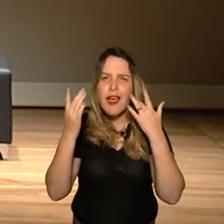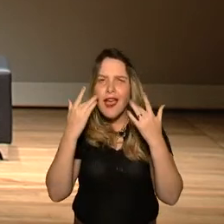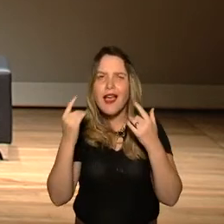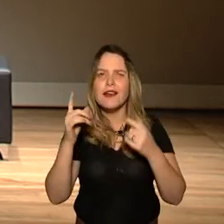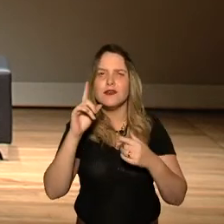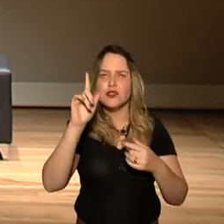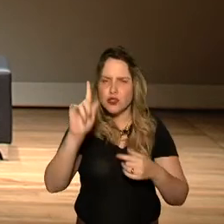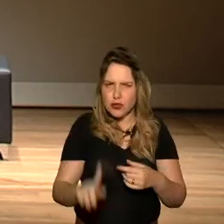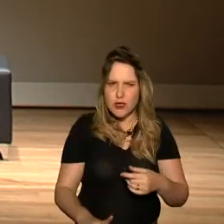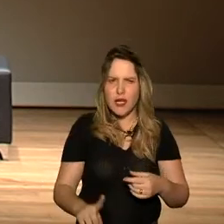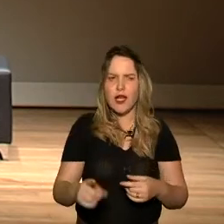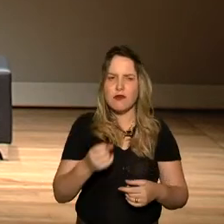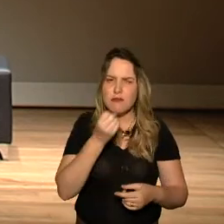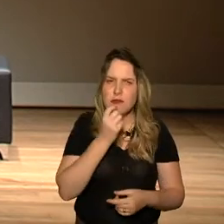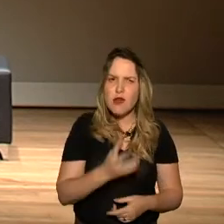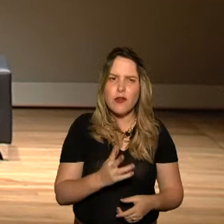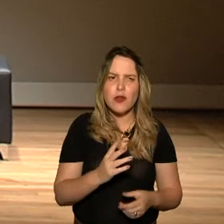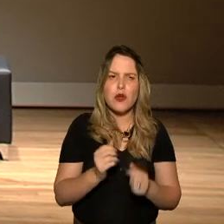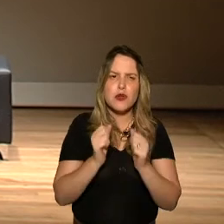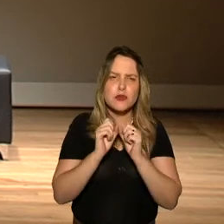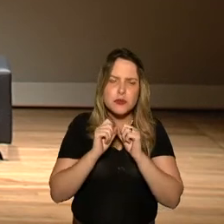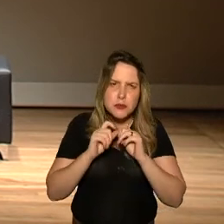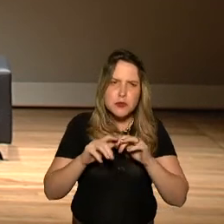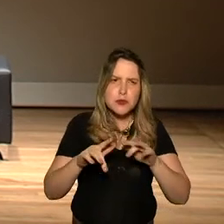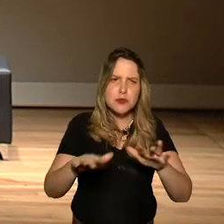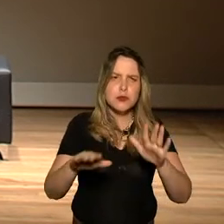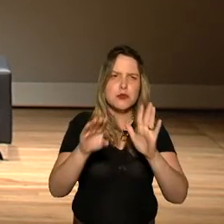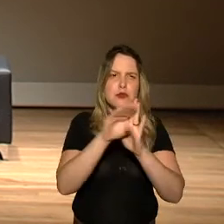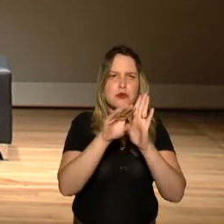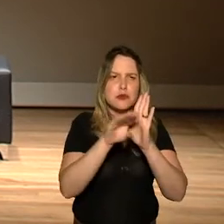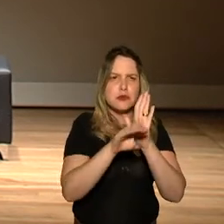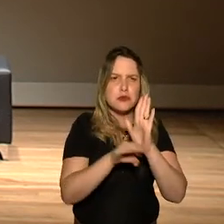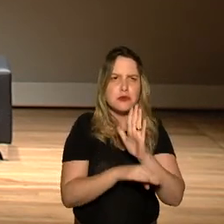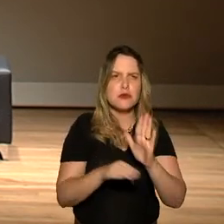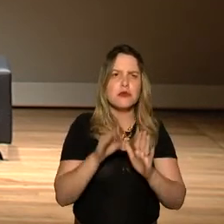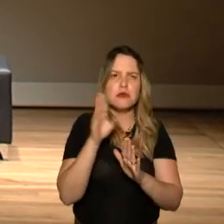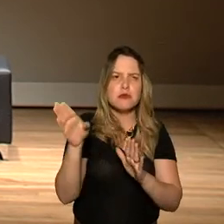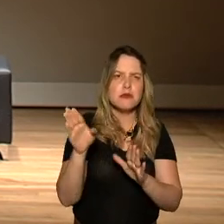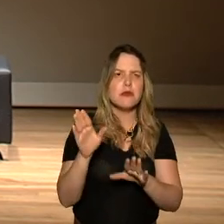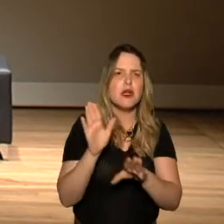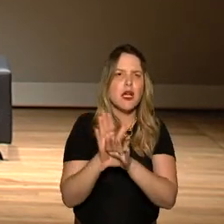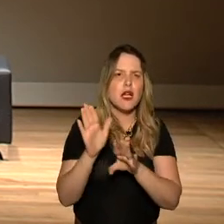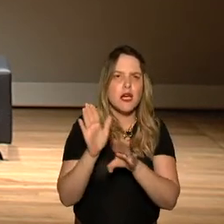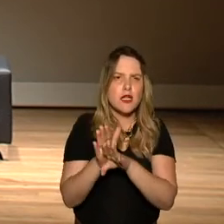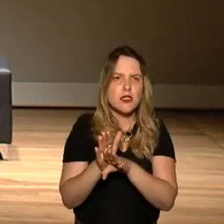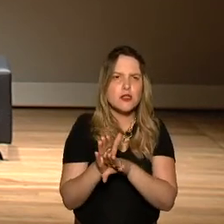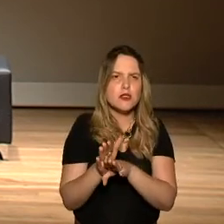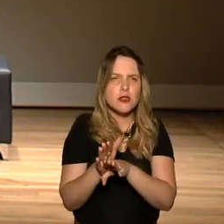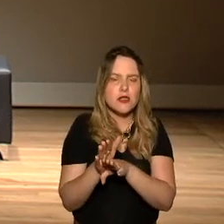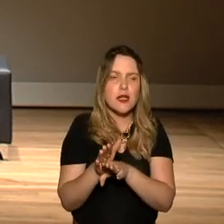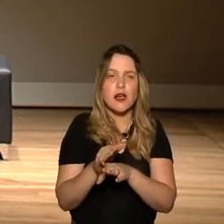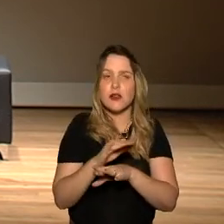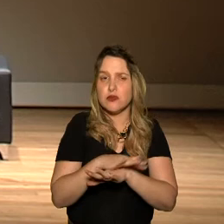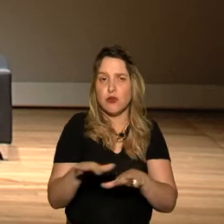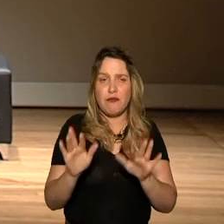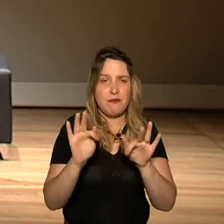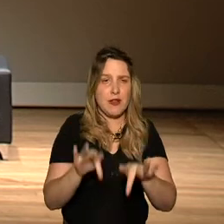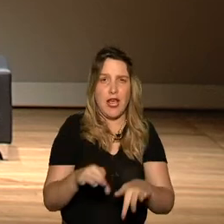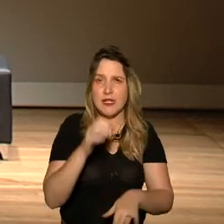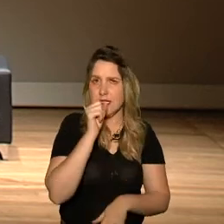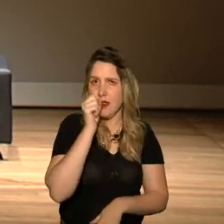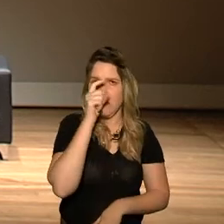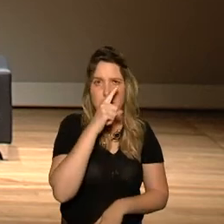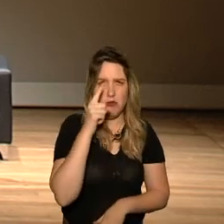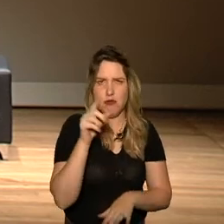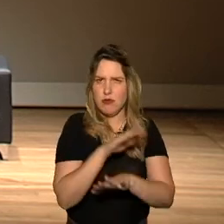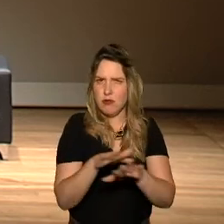e como essa produção essa programação gratuita você não só nos finais de semana também porque eu me